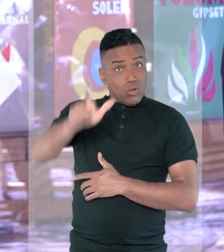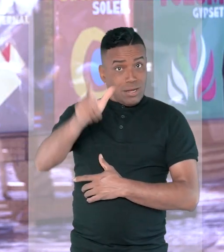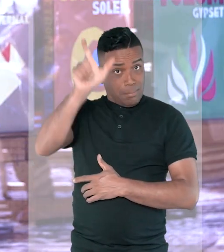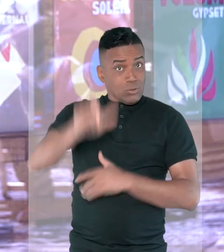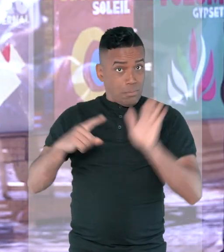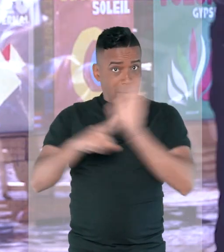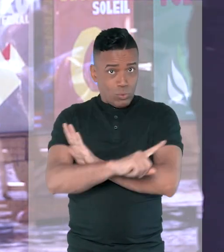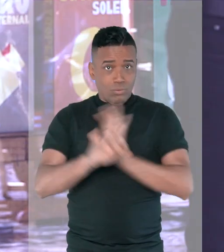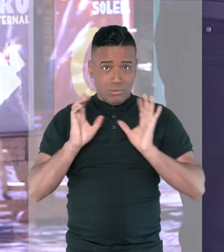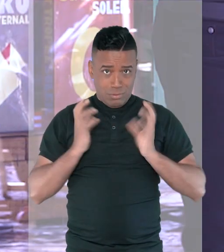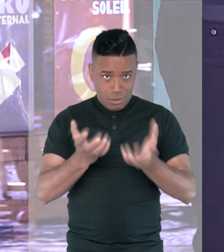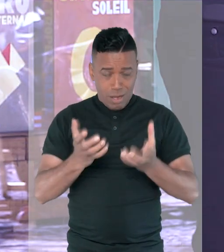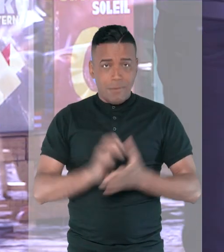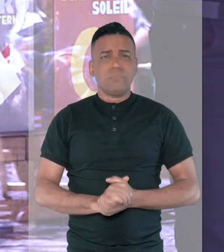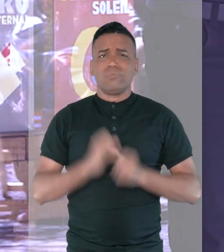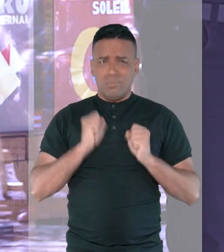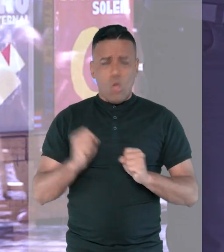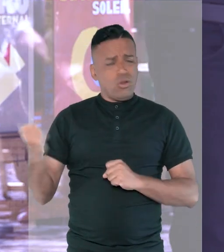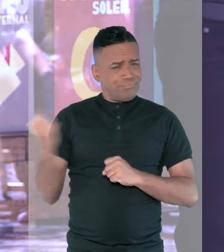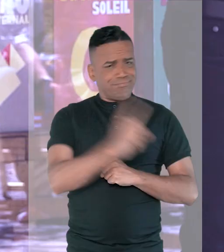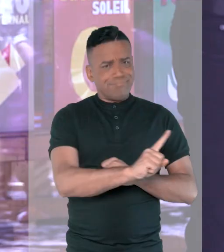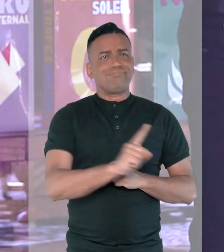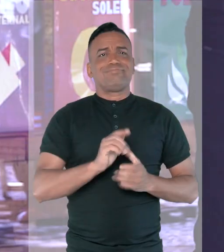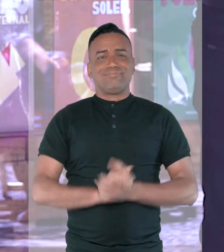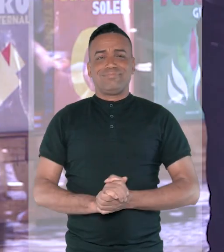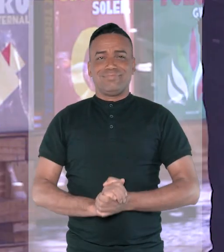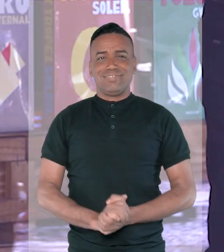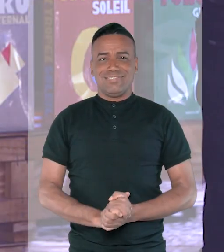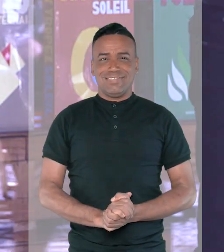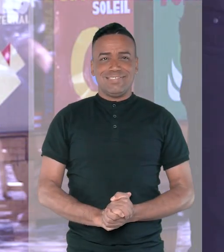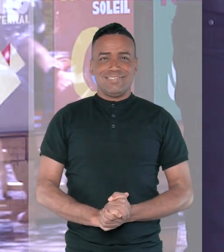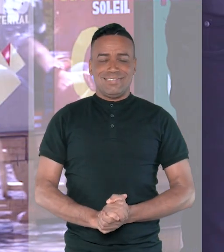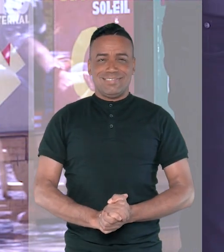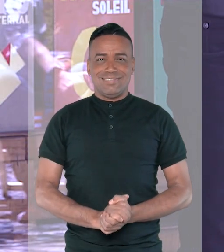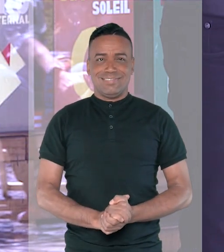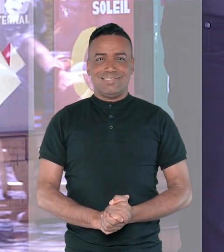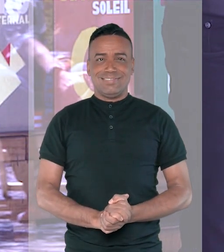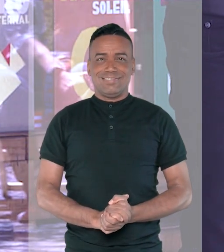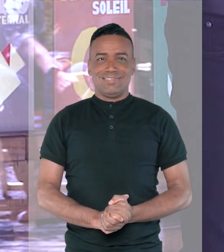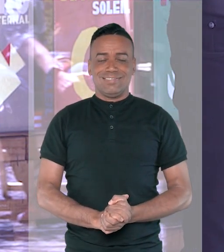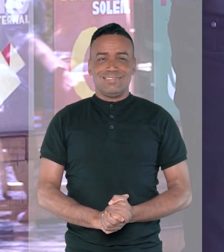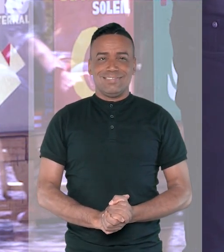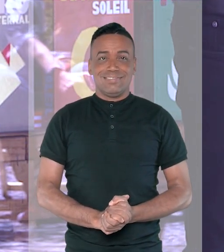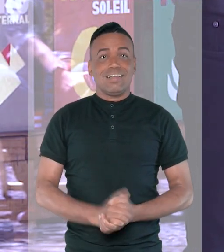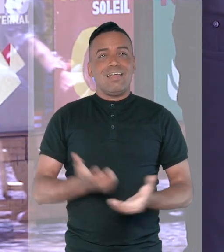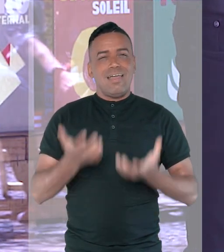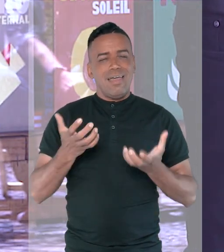Mais alguém quer fazer uma pergunta? Uma espectadora vai até o microfone para dar um